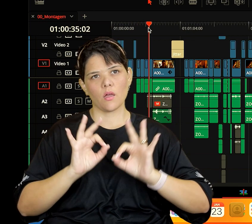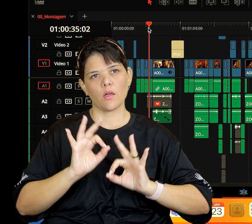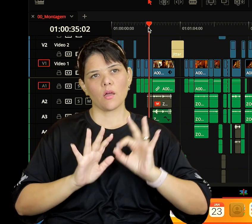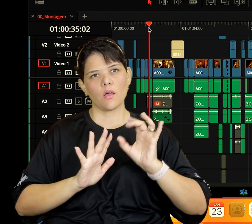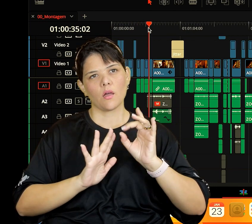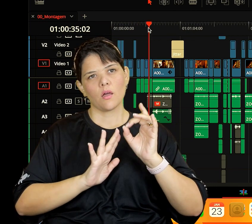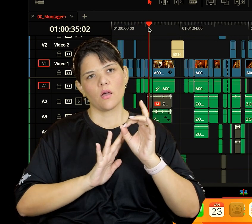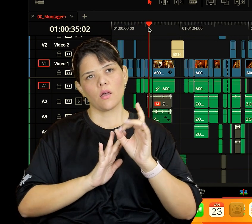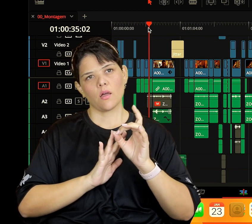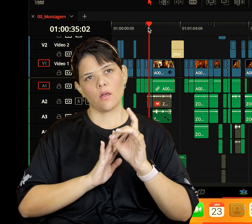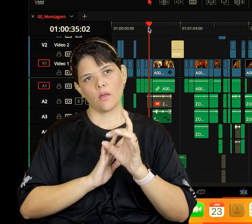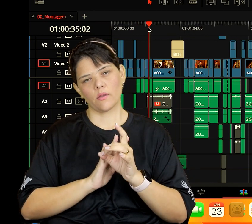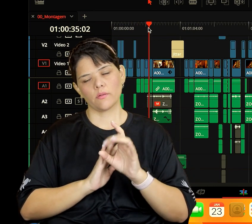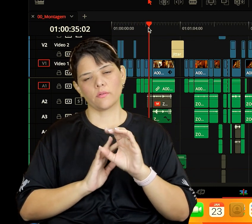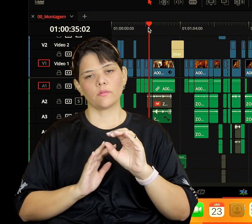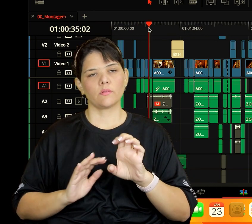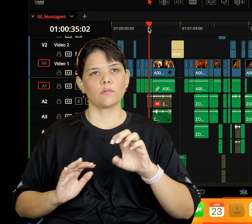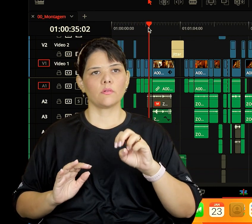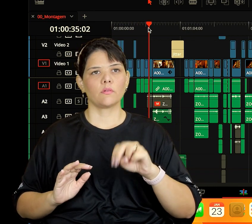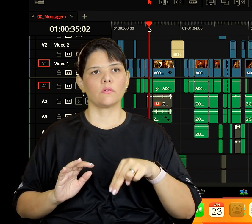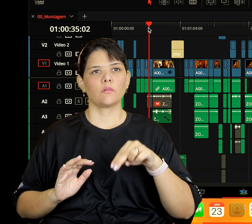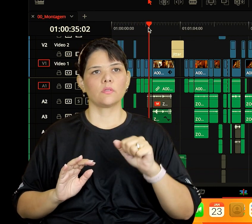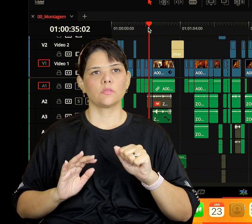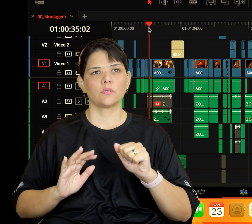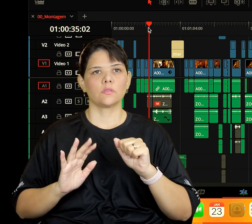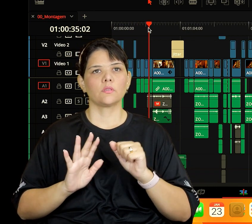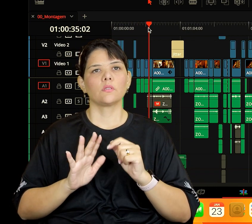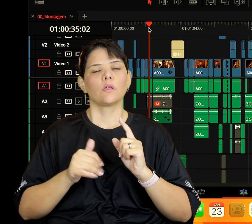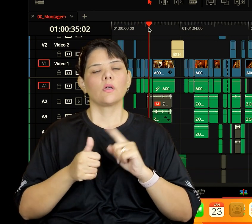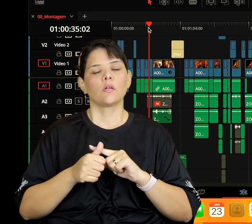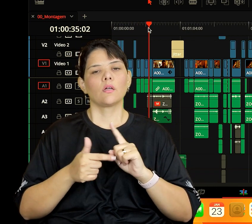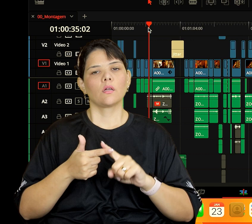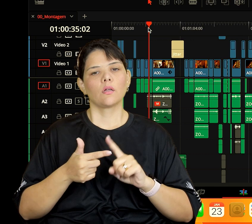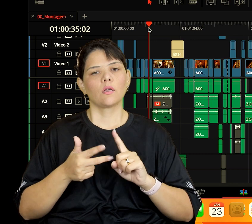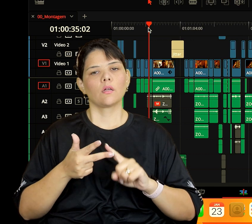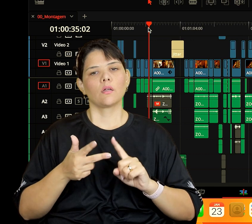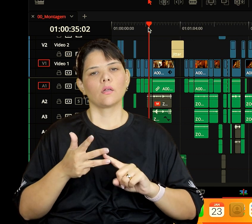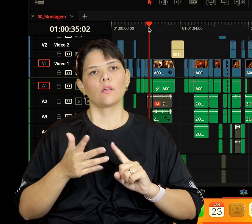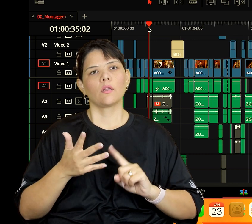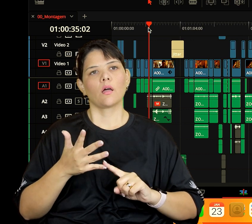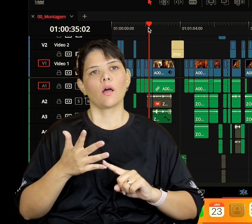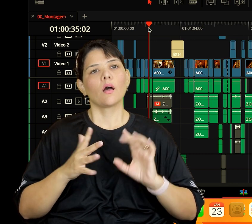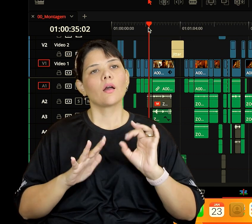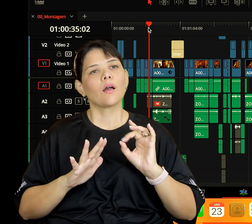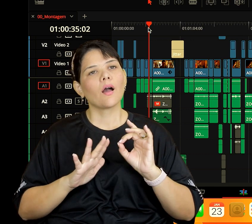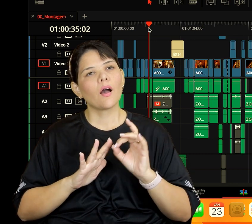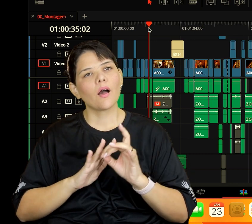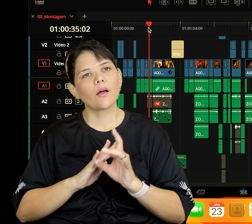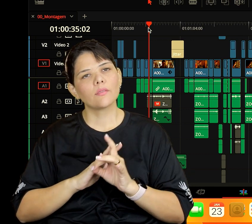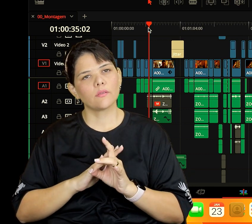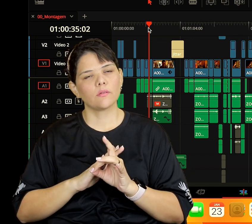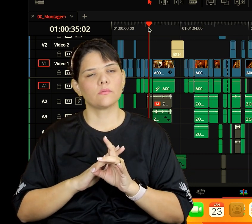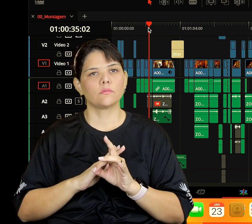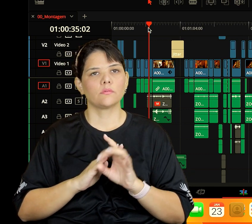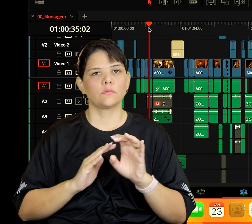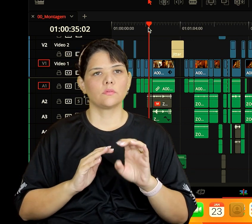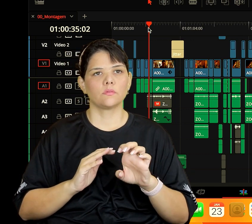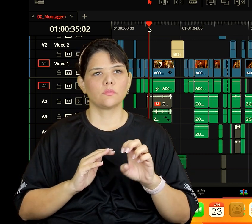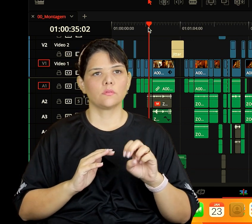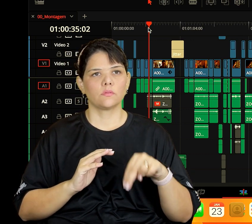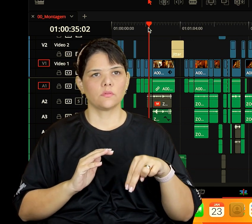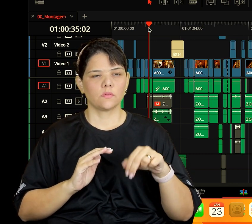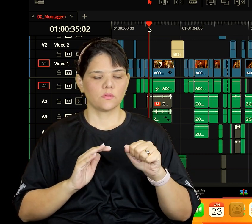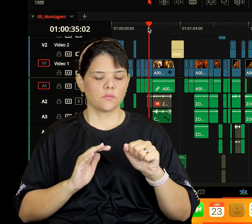que vão começar aparecendo os problemas. Aqui que você vai achar uma cena que não encaixa tão bem, uma cena que não vai tão bem, e